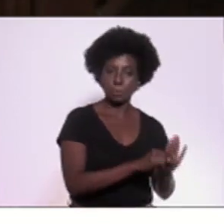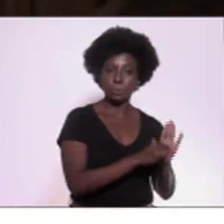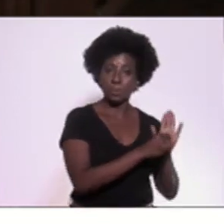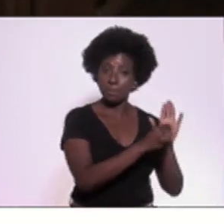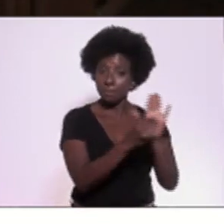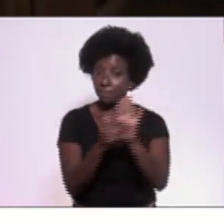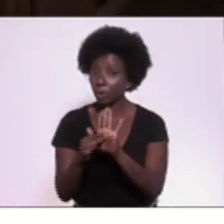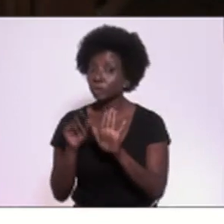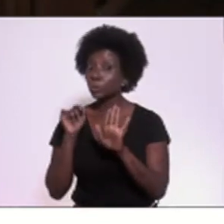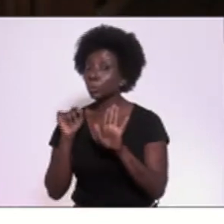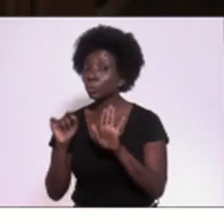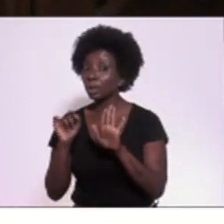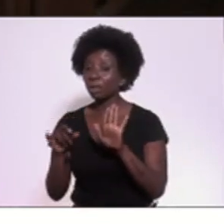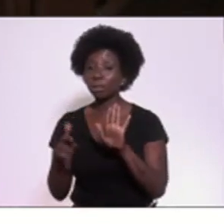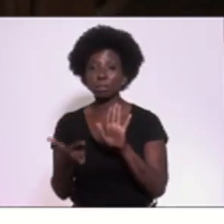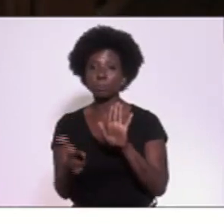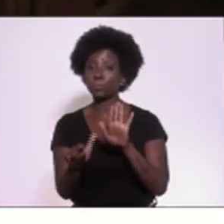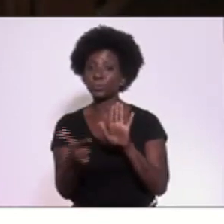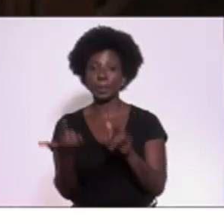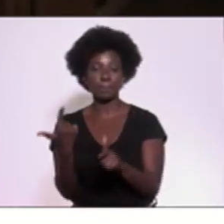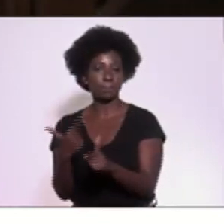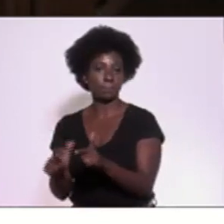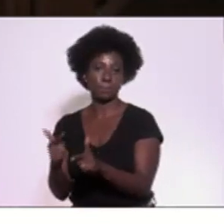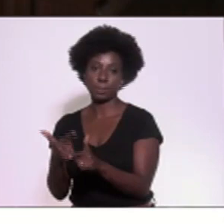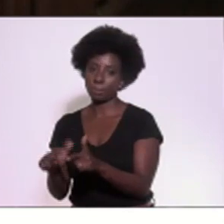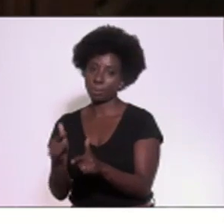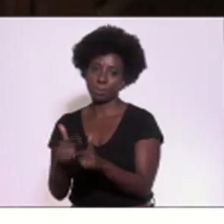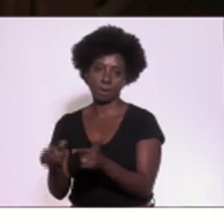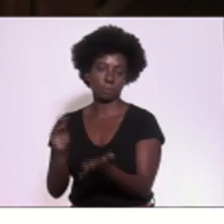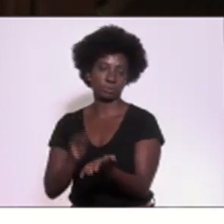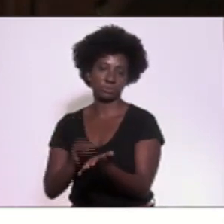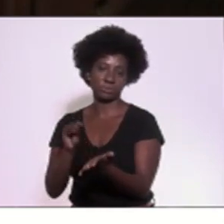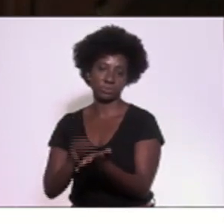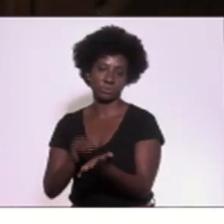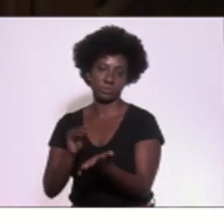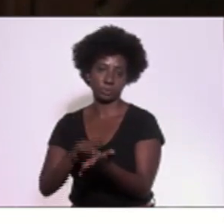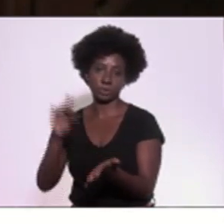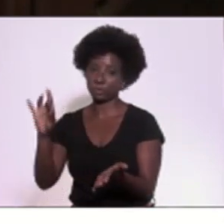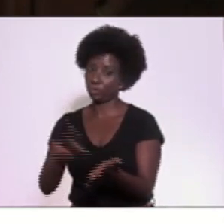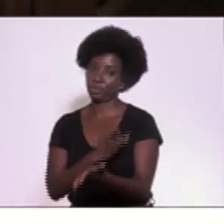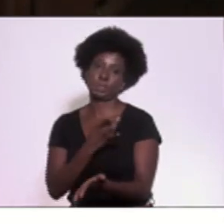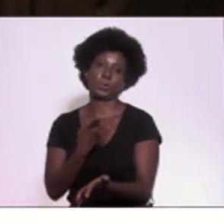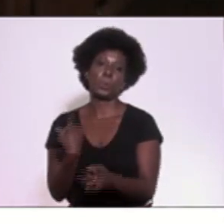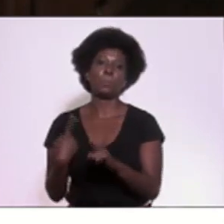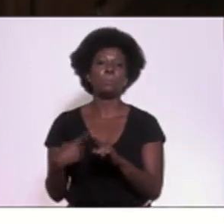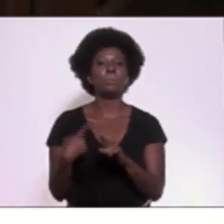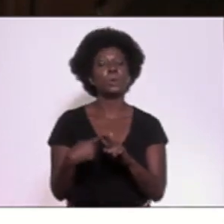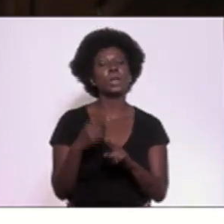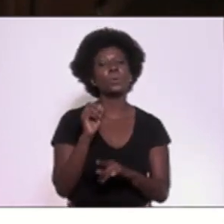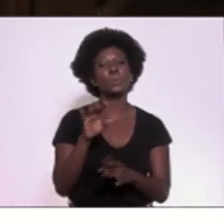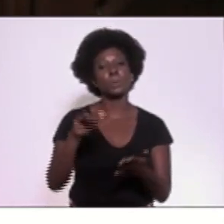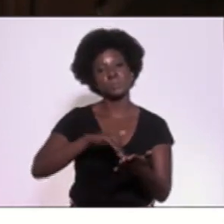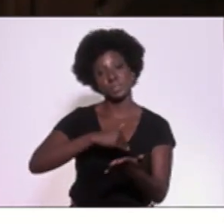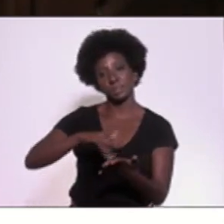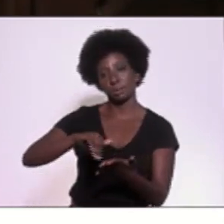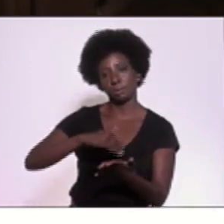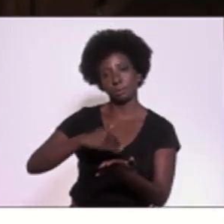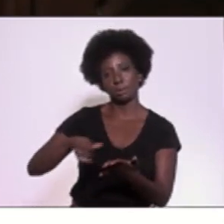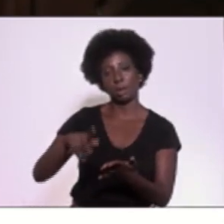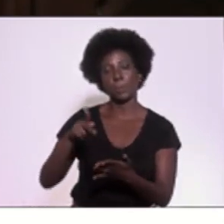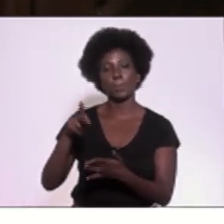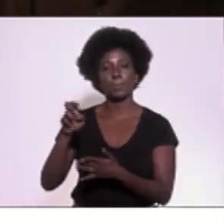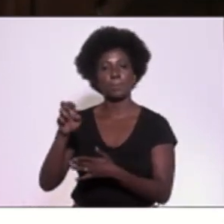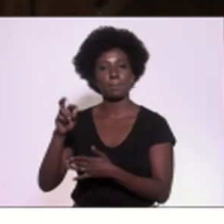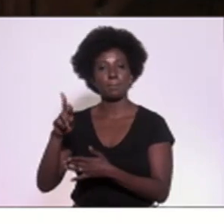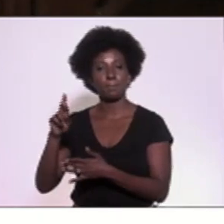há demanda reprimida por vagas naqueles dois bairros, já que o próprio secretário Pedro Fernandes iniciou a sua gestão,